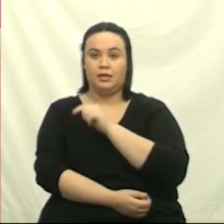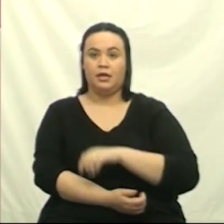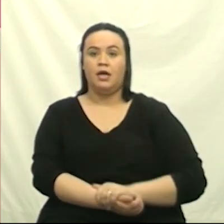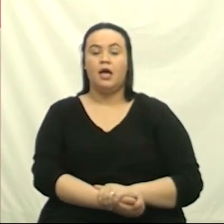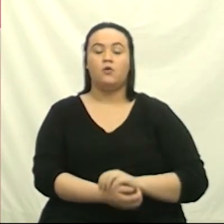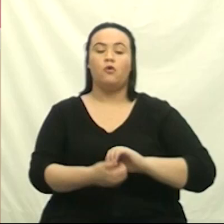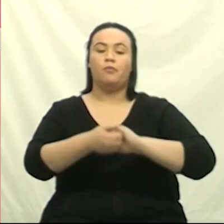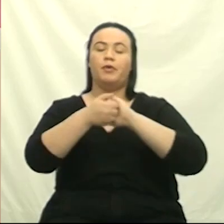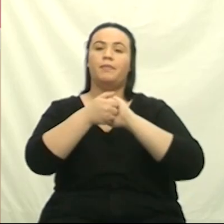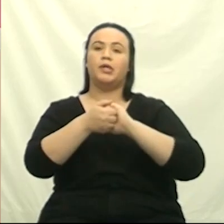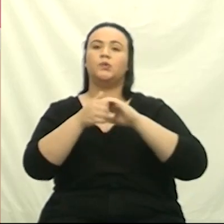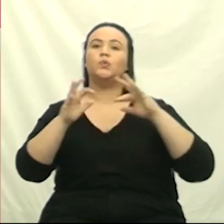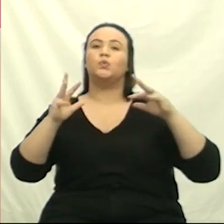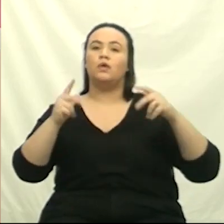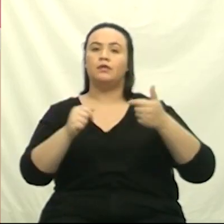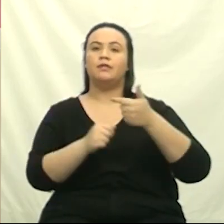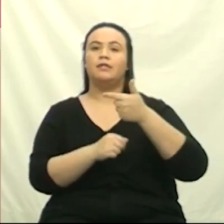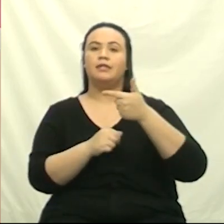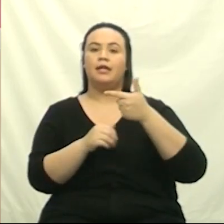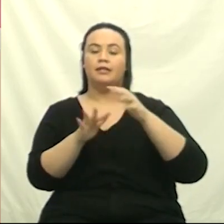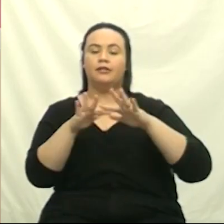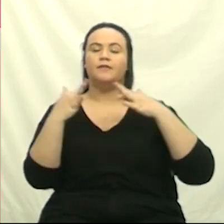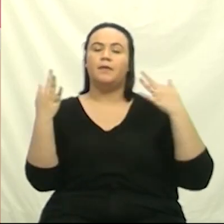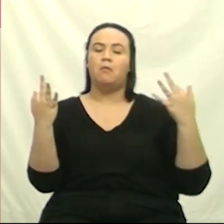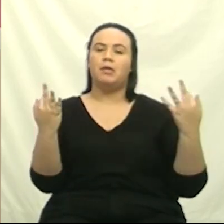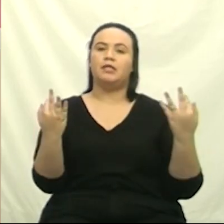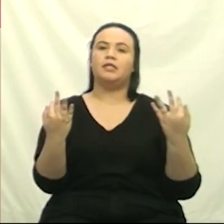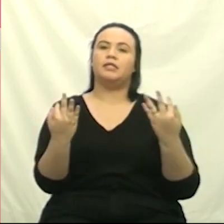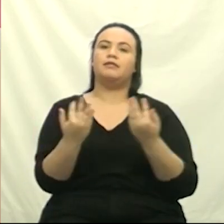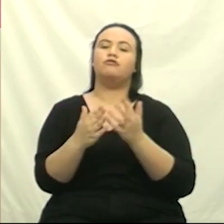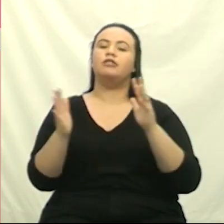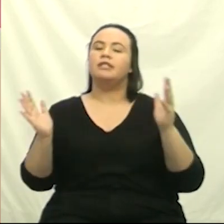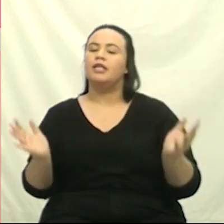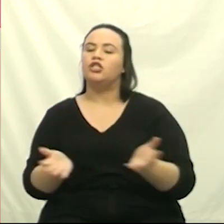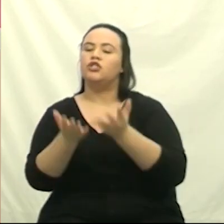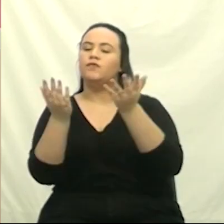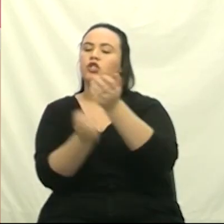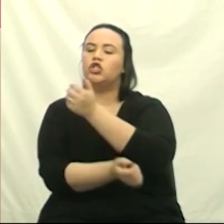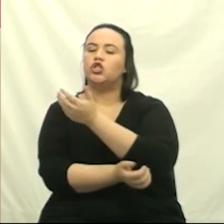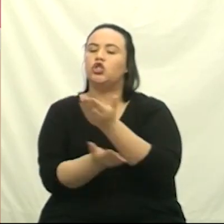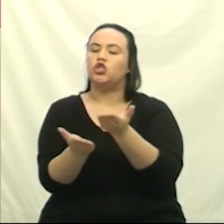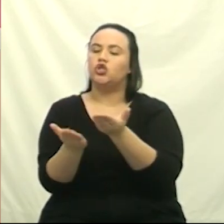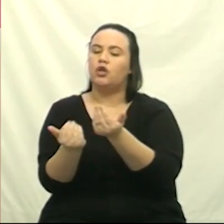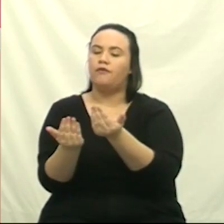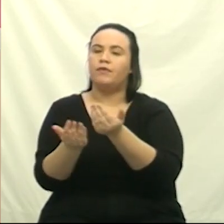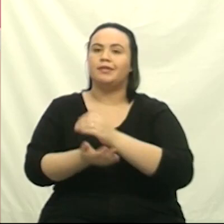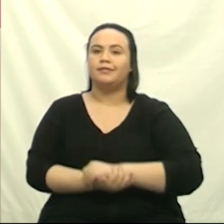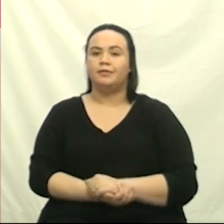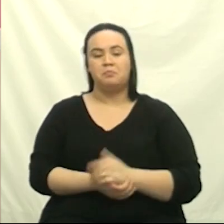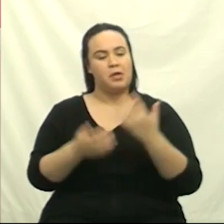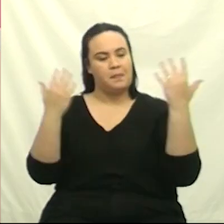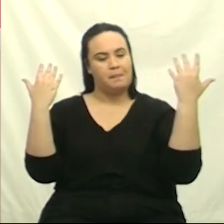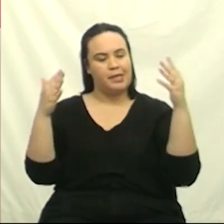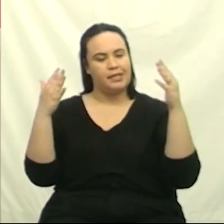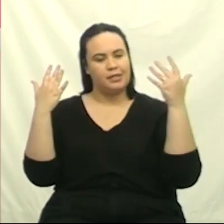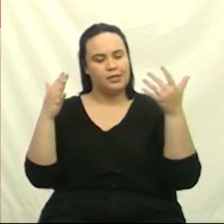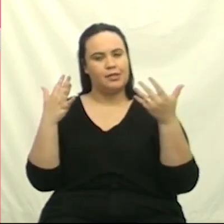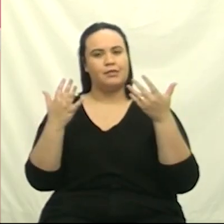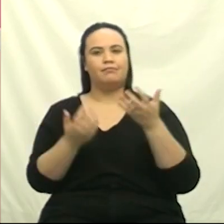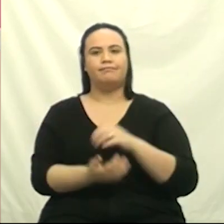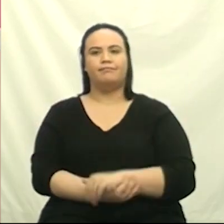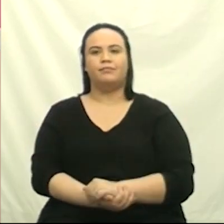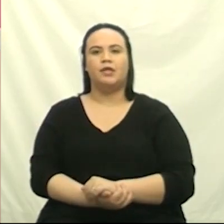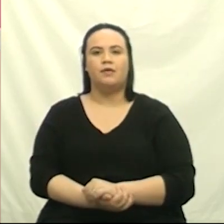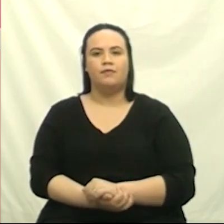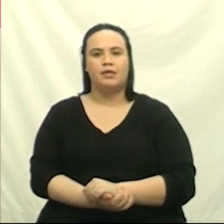em nome de todos os pais que o apoiam esses jovens e toda a direção da Sática e professores nossos parabéns com certeza vai